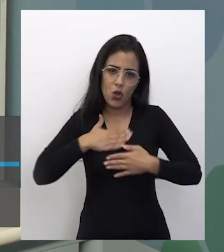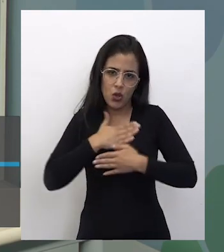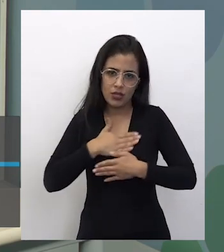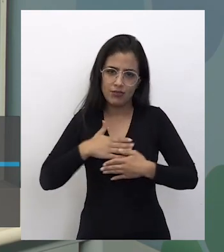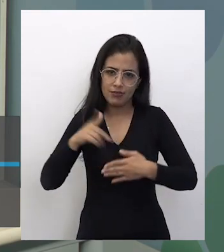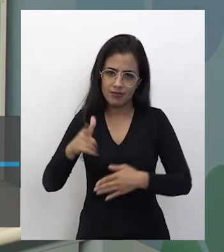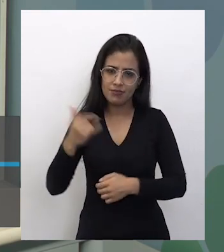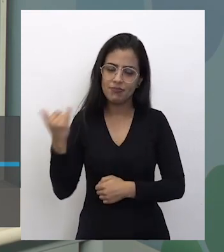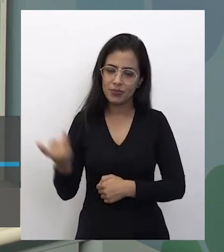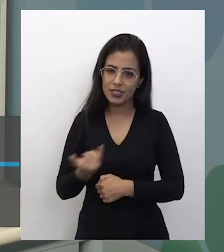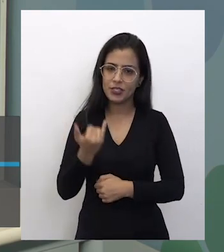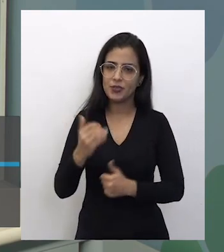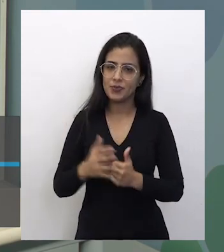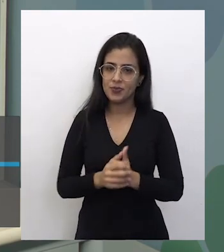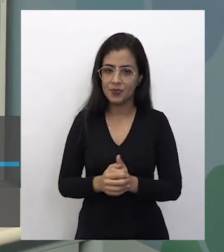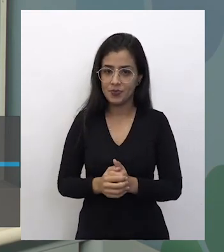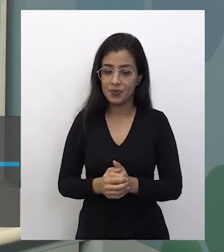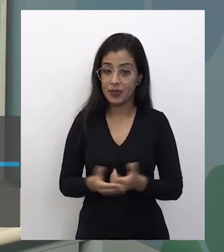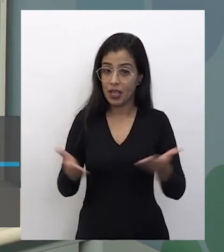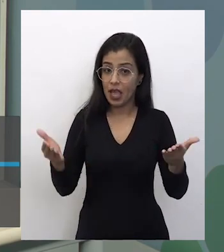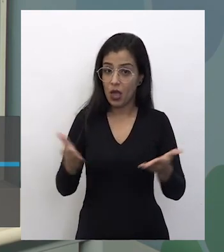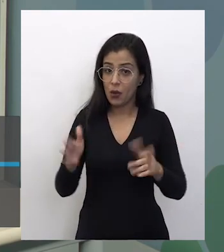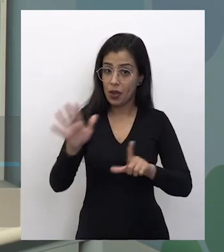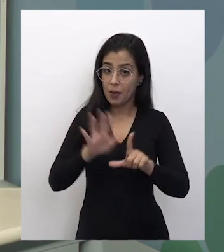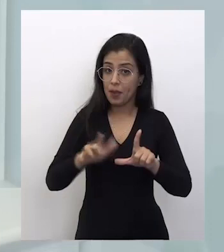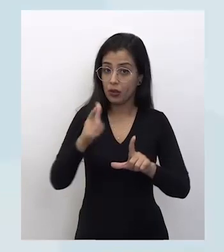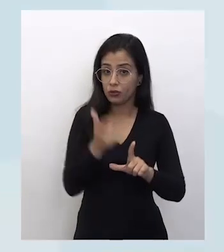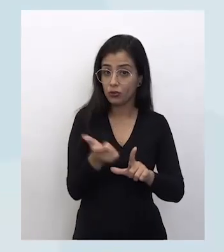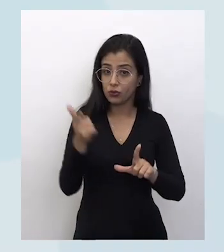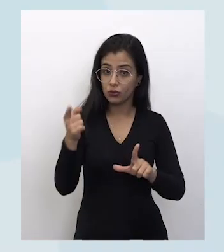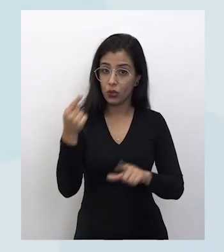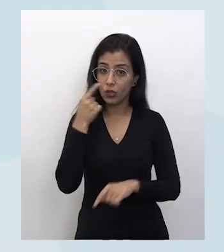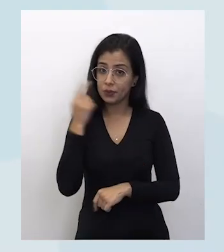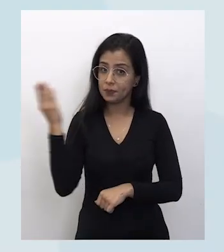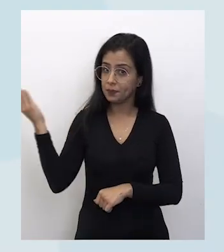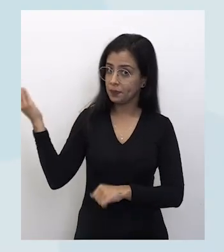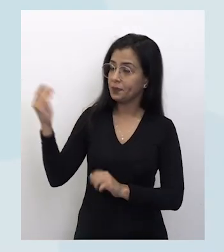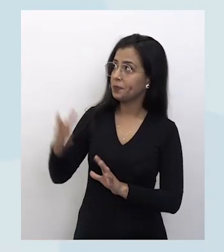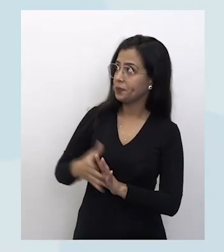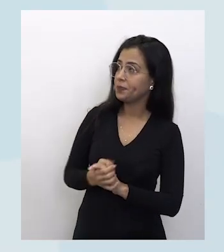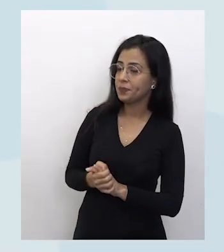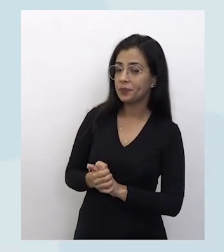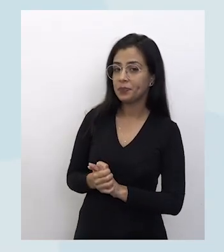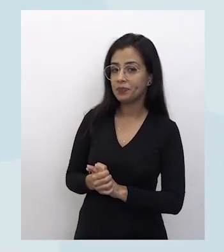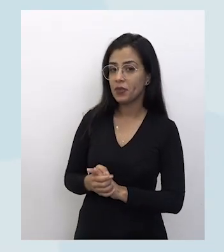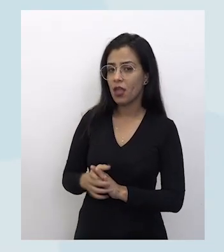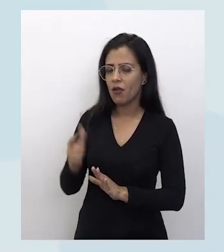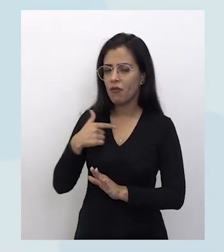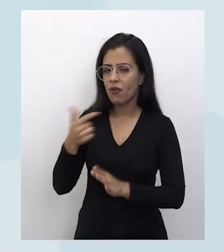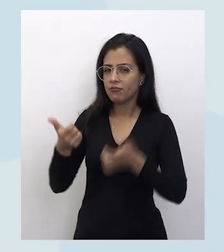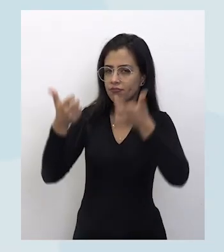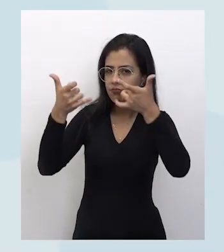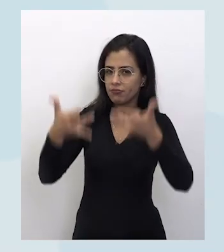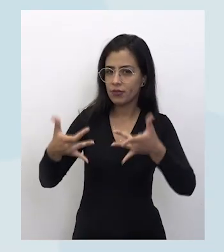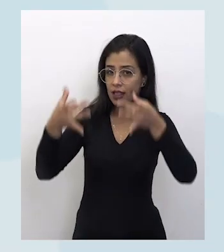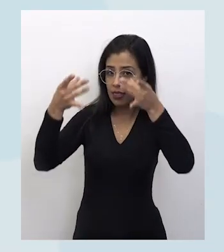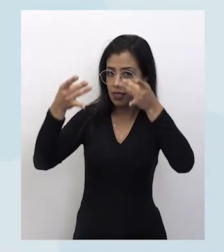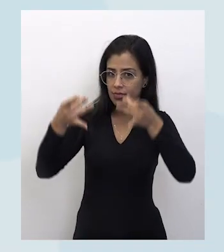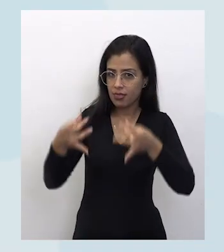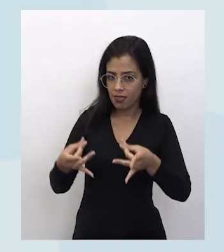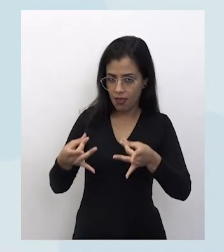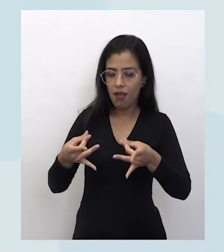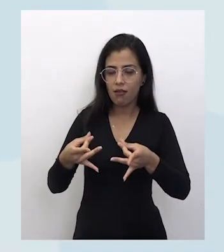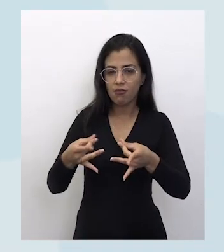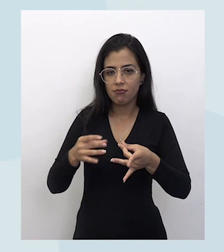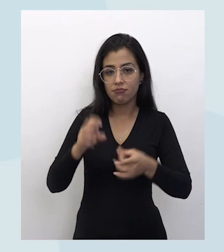importante. Agora, nós vamos para a próxima imagem. Nessa imagem, vou fazer a leitura detalhada para vocês. Vamos analisar